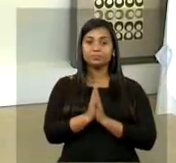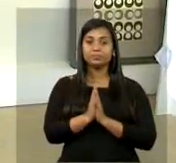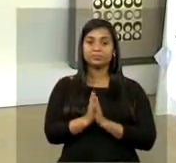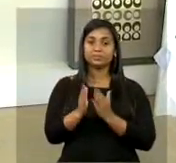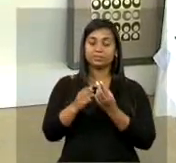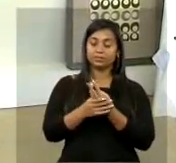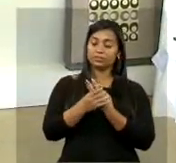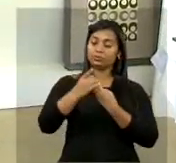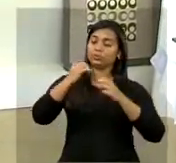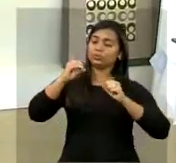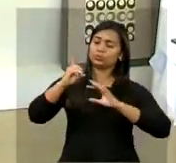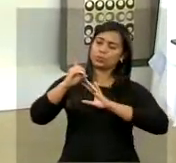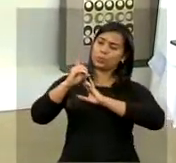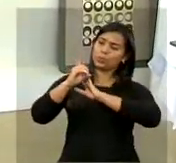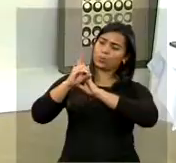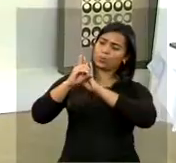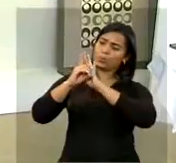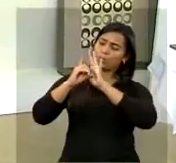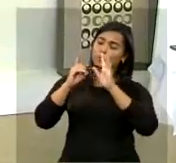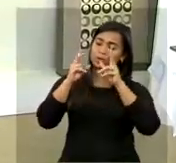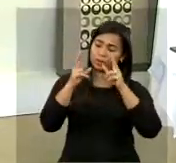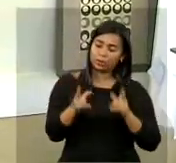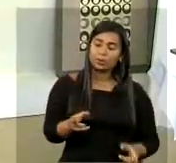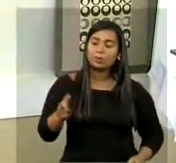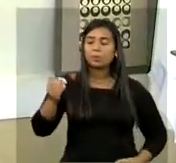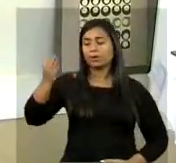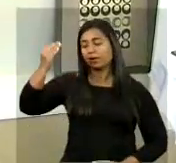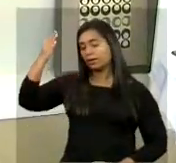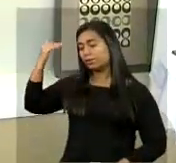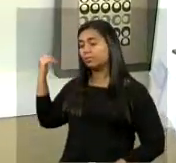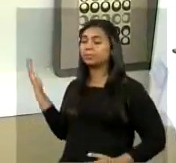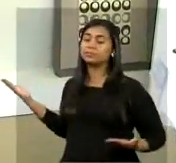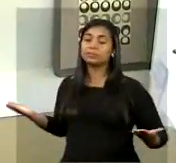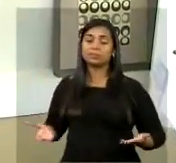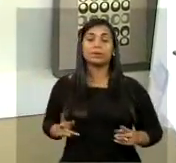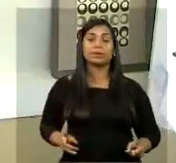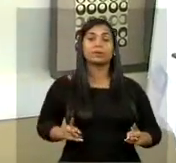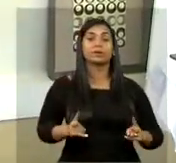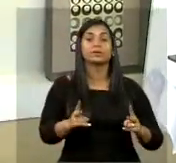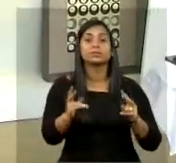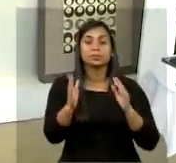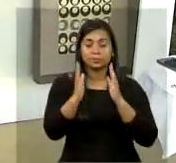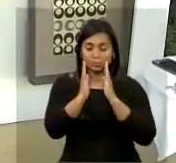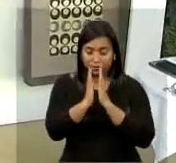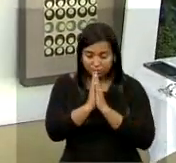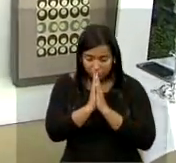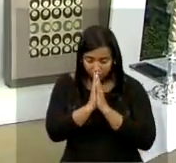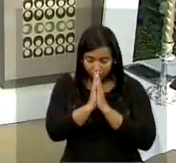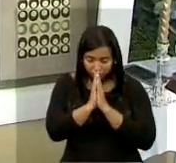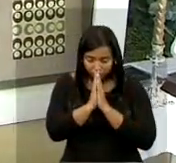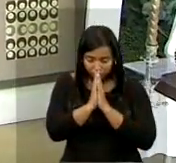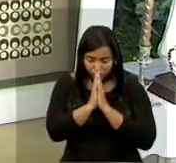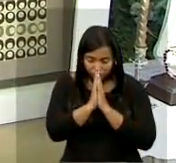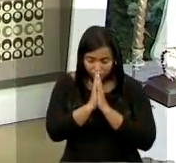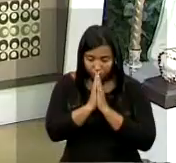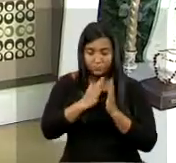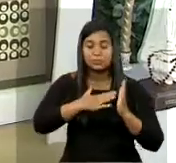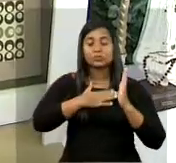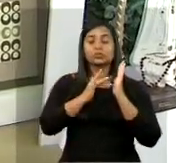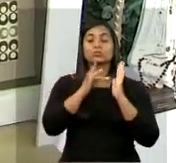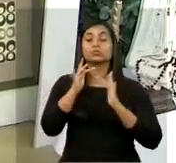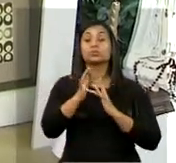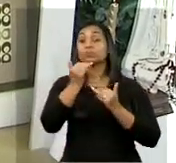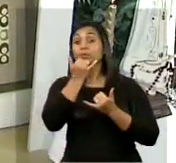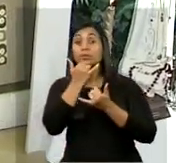Amém. Glória ao Pai, ao Filho e ao Espírito Santo, como era no princípio, agora e sempre. Amém. Ó